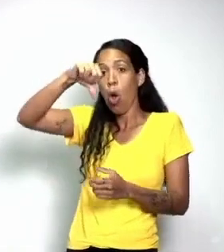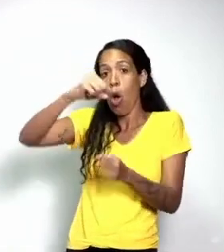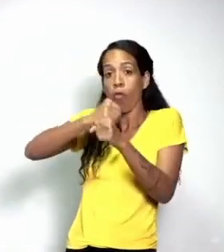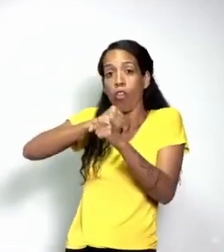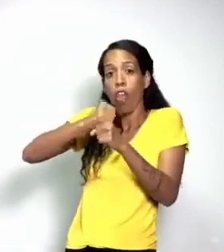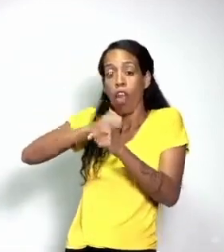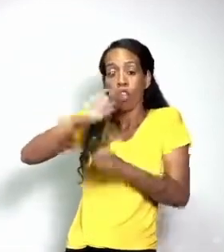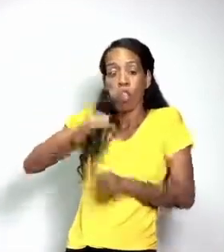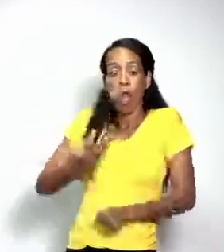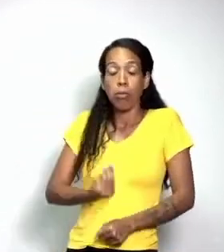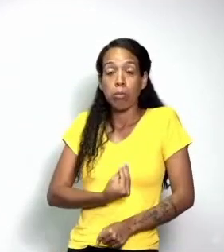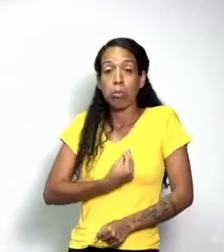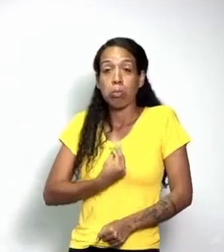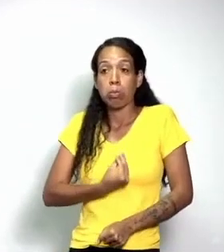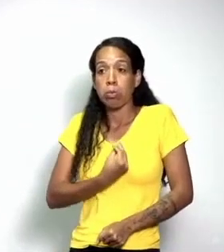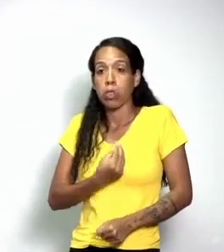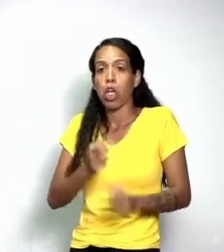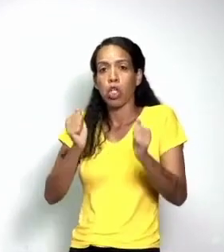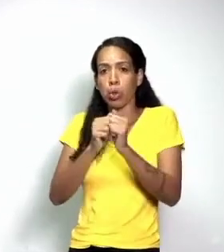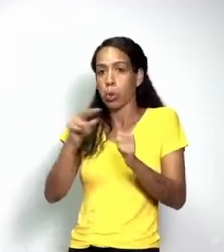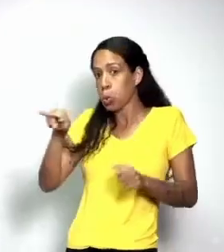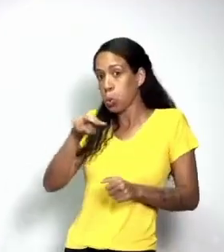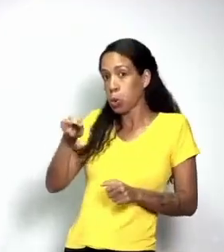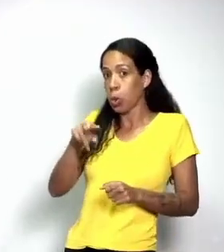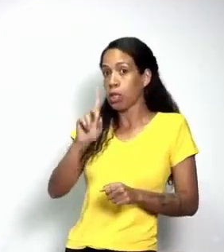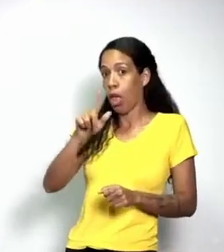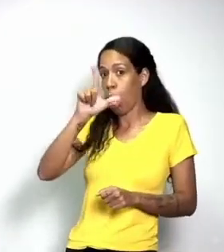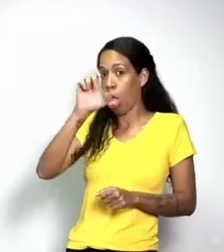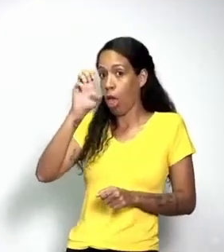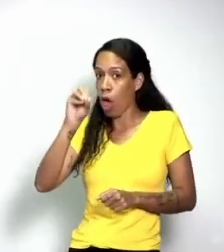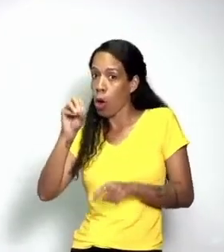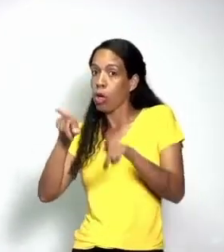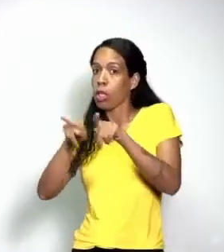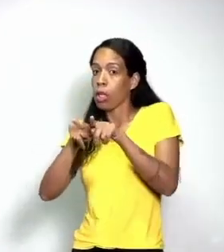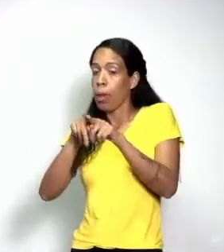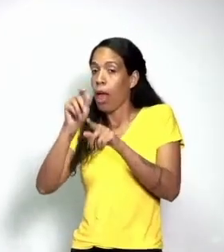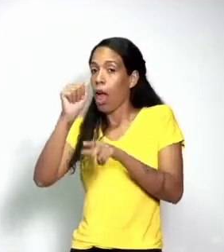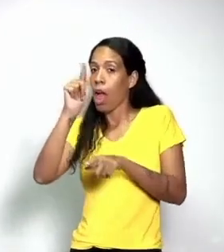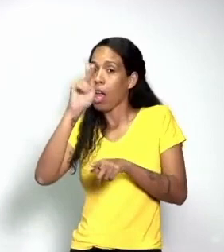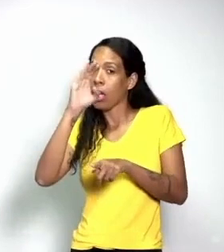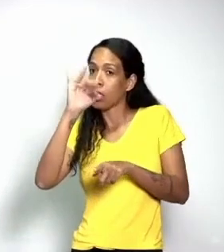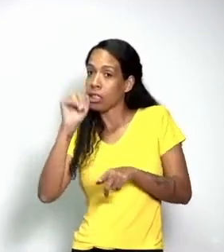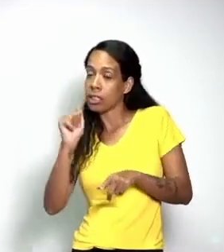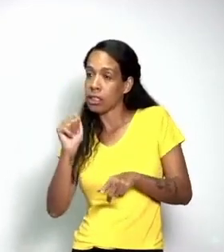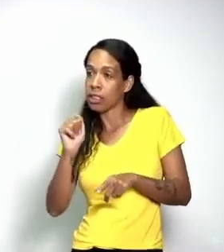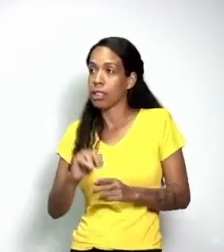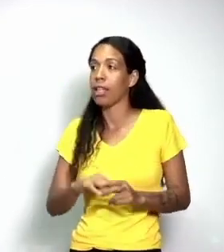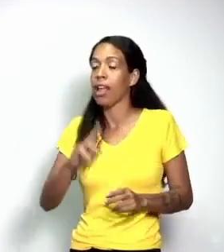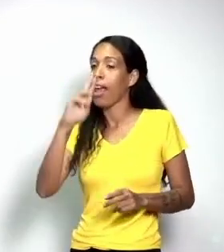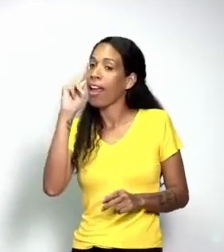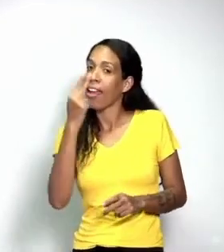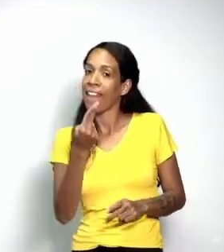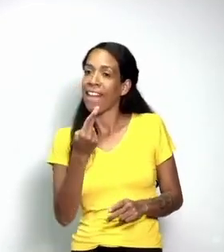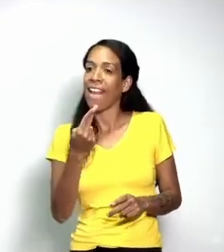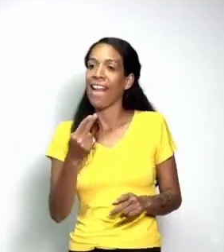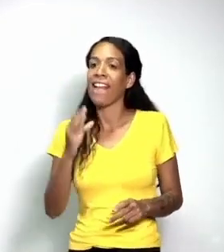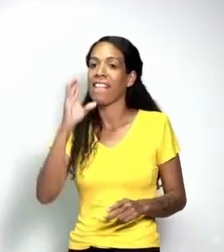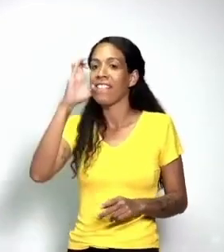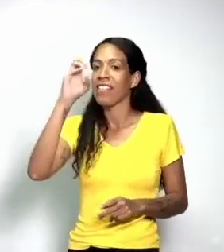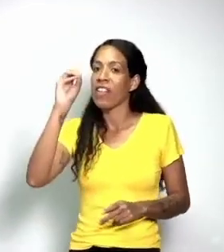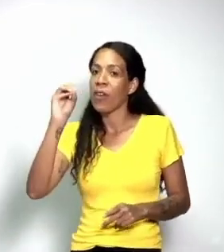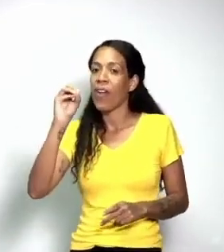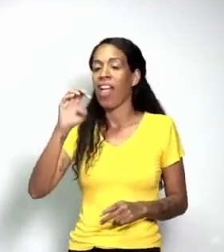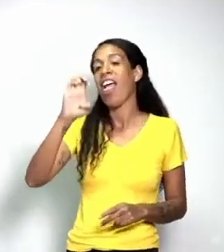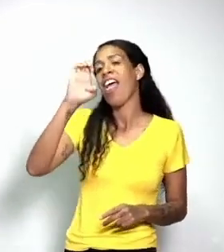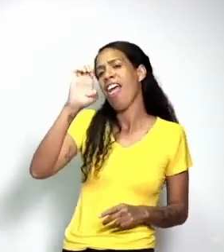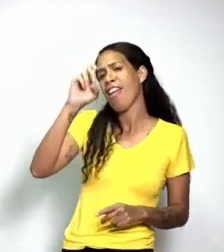existência, existência, na na qual qual eu eu e e Dona Dona Alice Alice Lira Lira somos somos os os fundadores, fundadores, RH, RH, CEO, CEO,